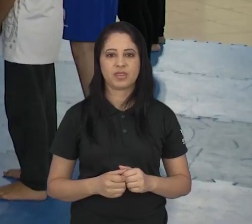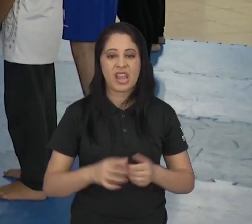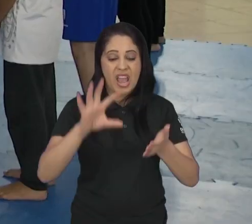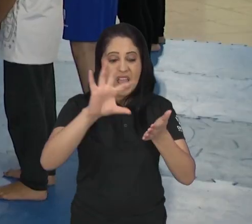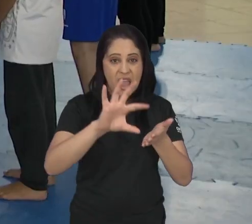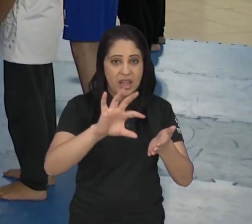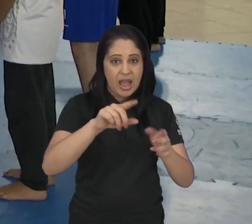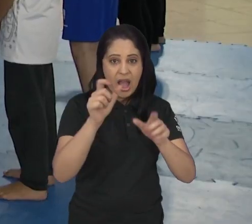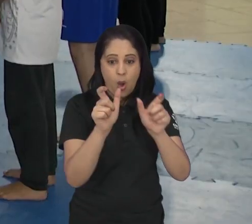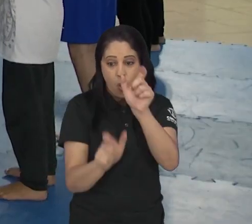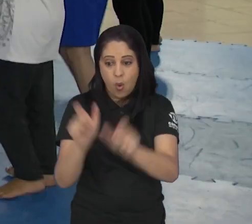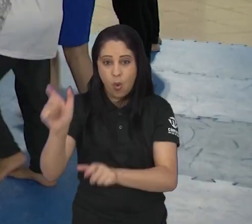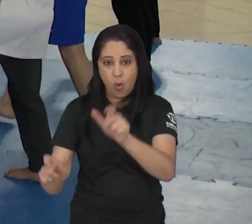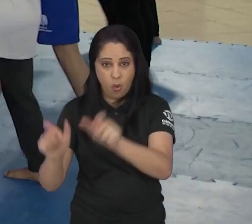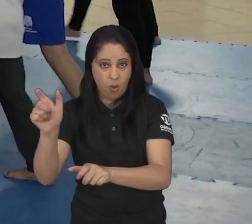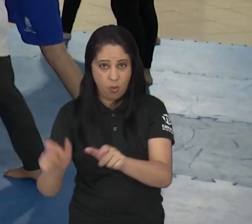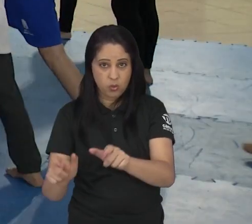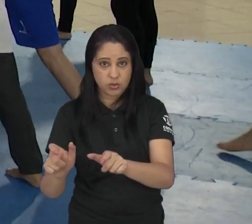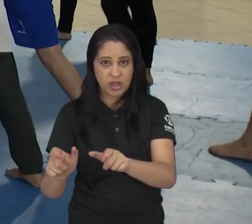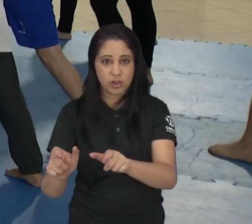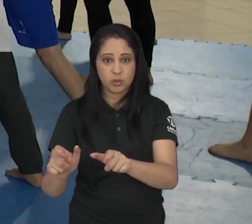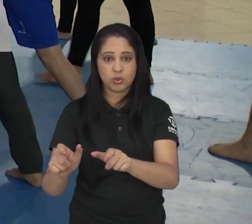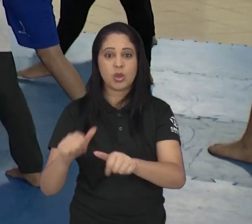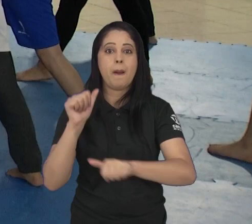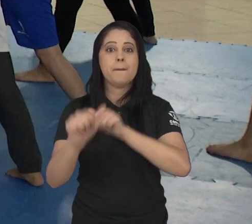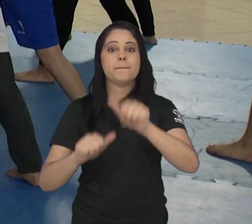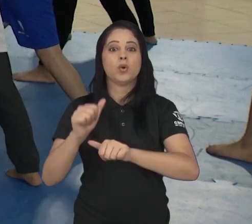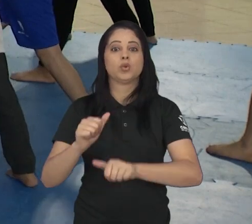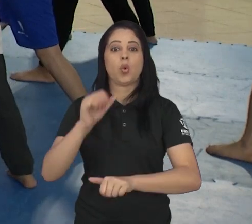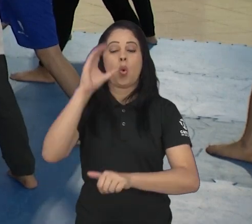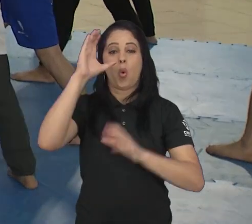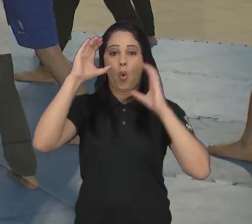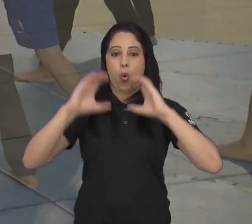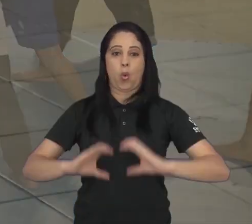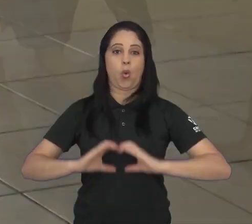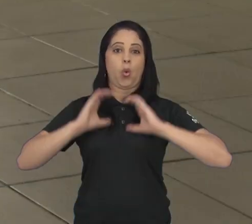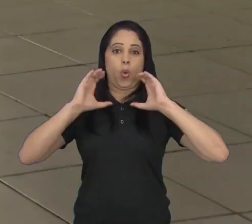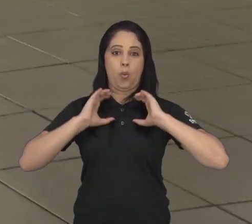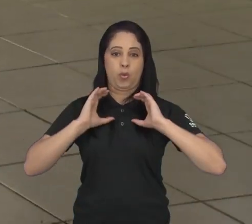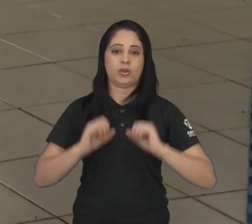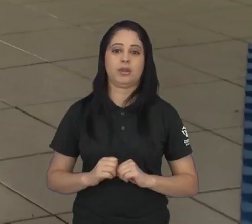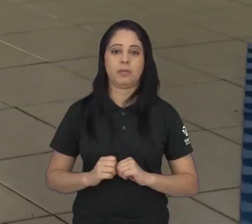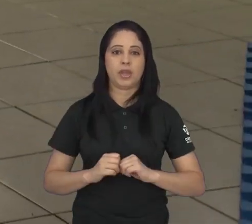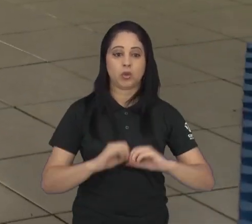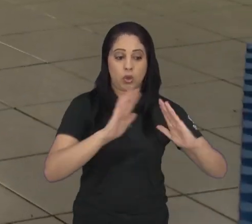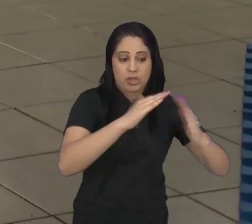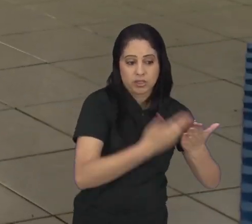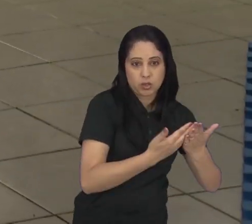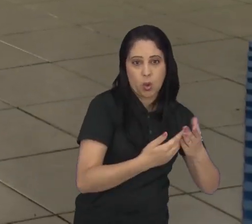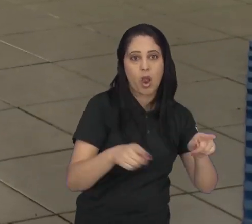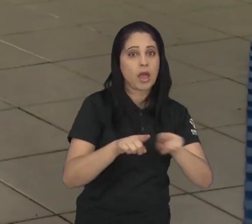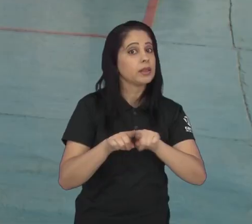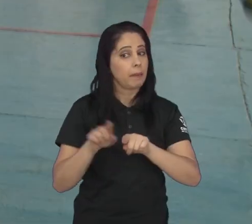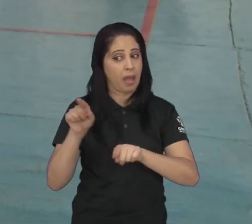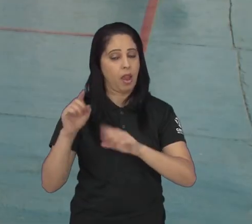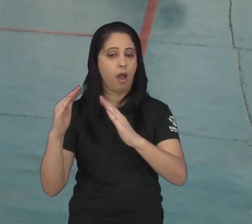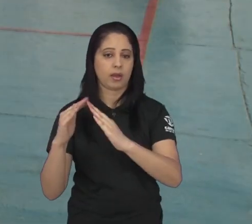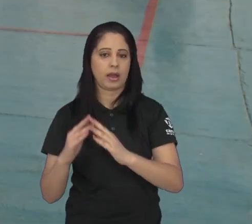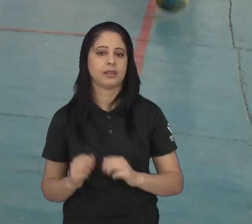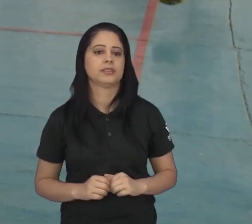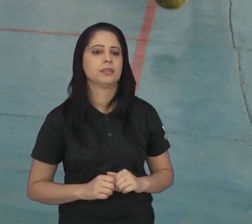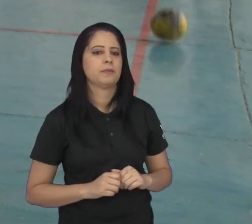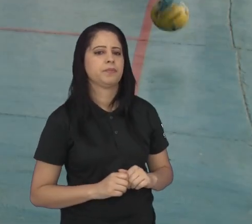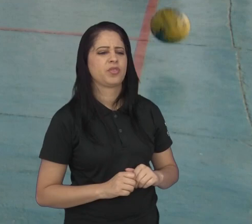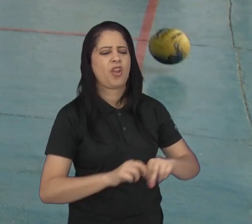depois que se inscreveram no programa o comportamento de muitos alunos mudou tanto na escola quanto em casa